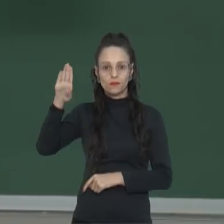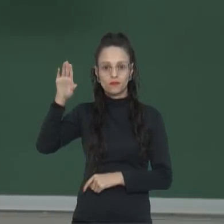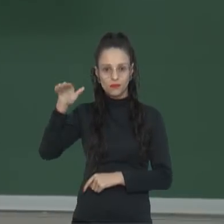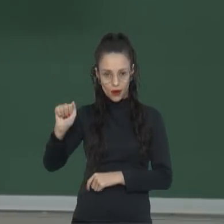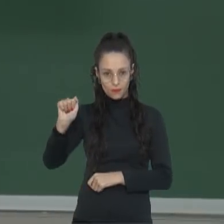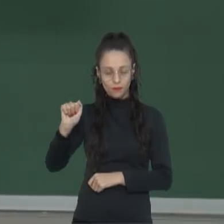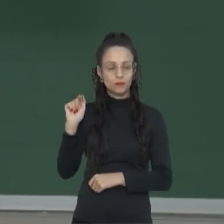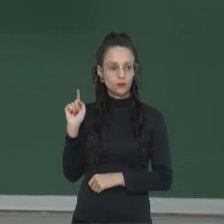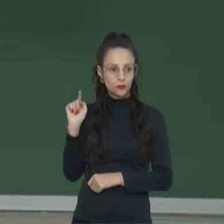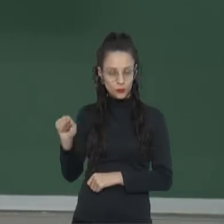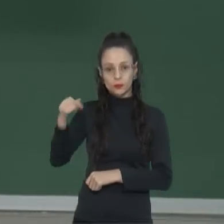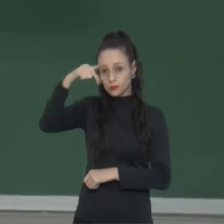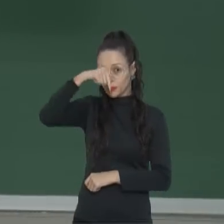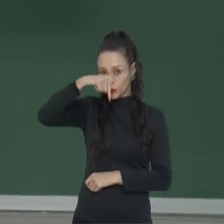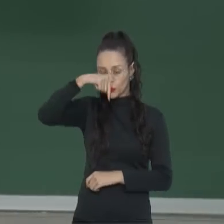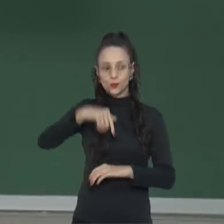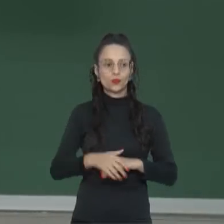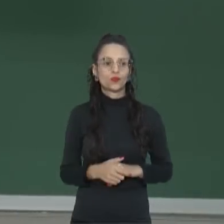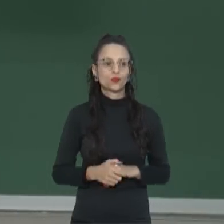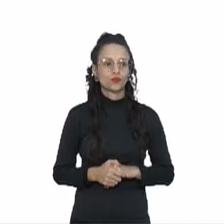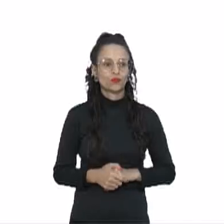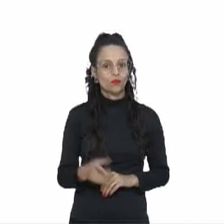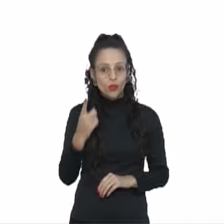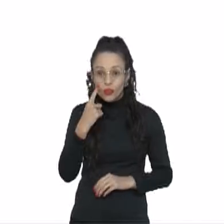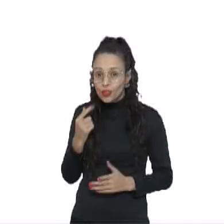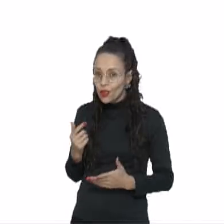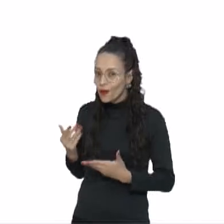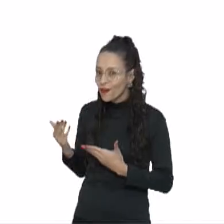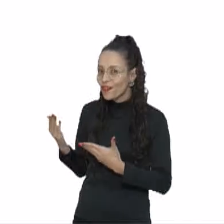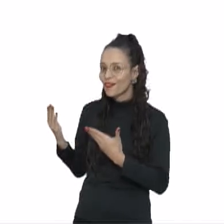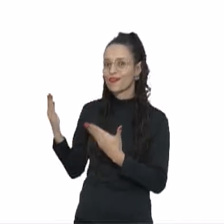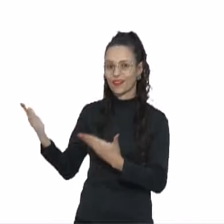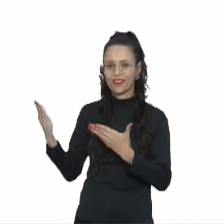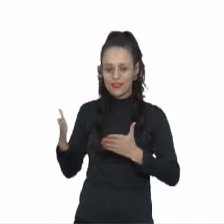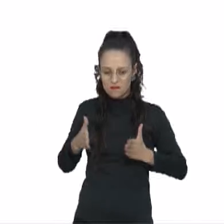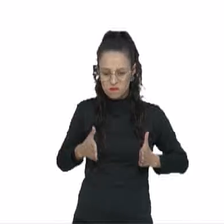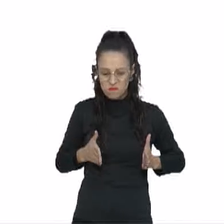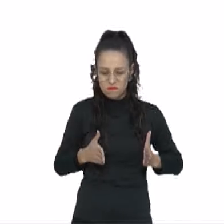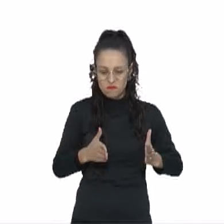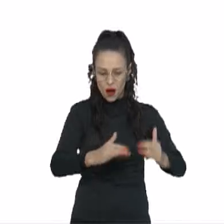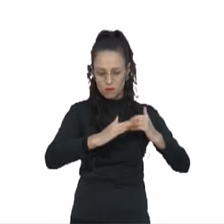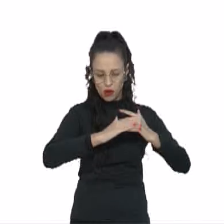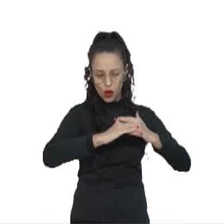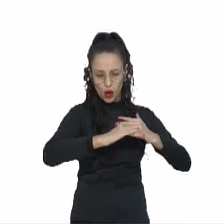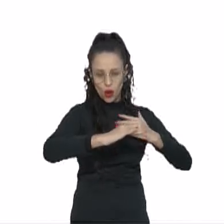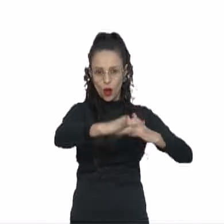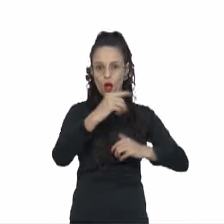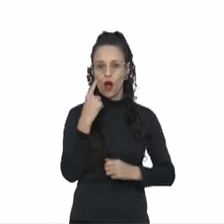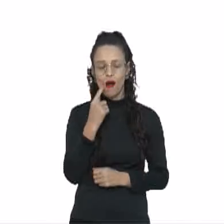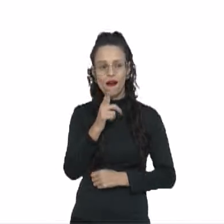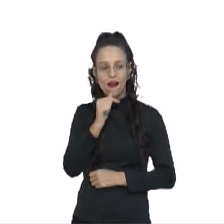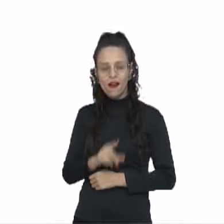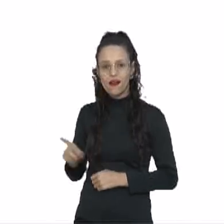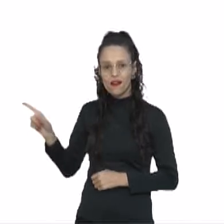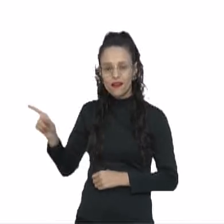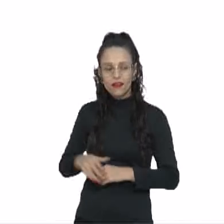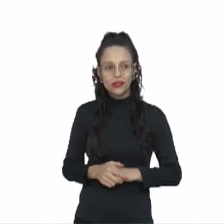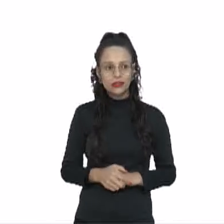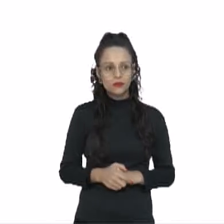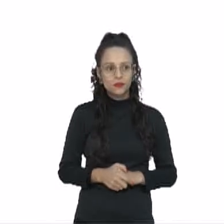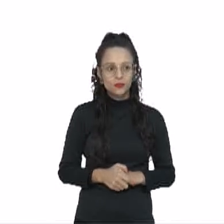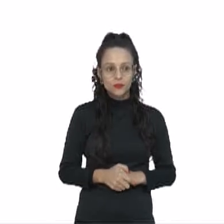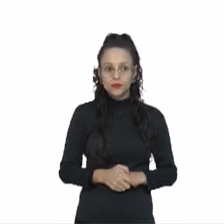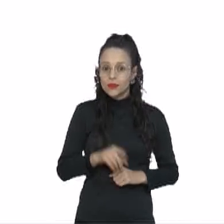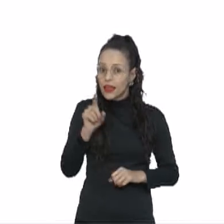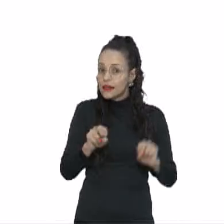no Peru. E aí? Olha o sistema de esgoto da cidade de Ollantaytambo, província de Urubamba, e